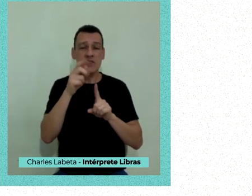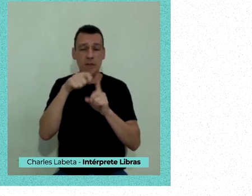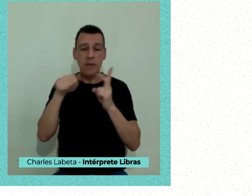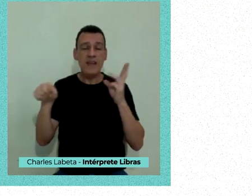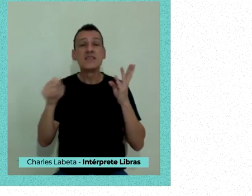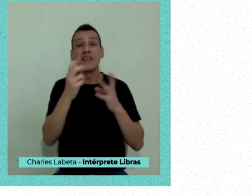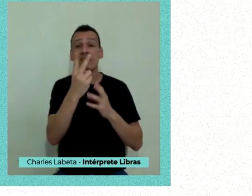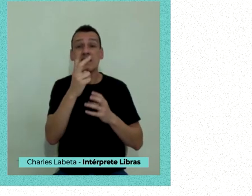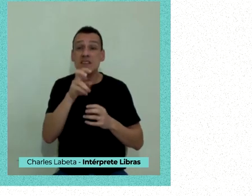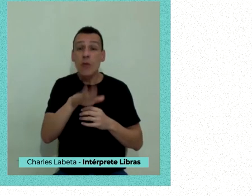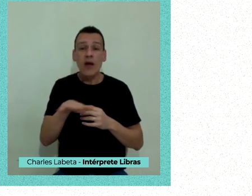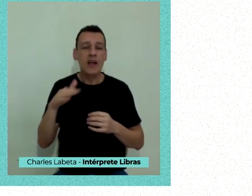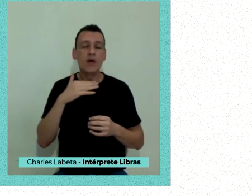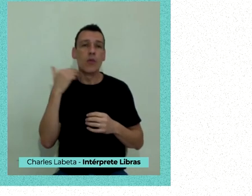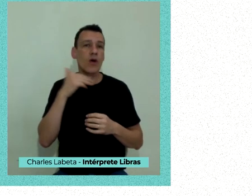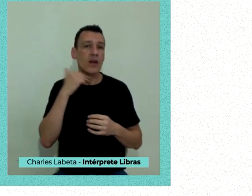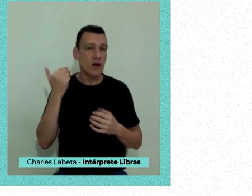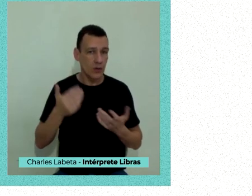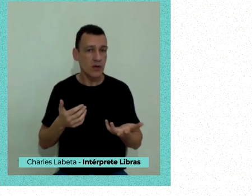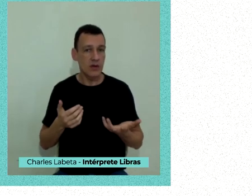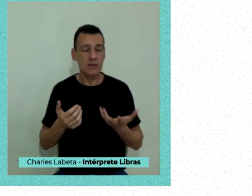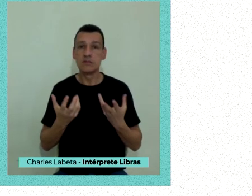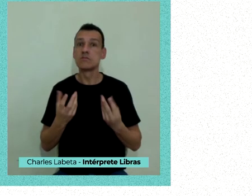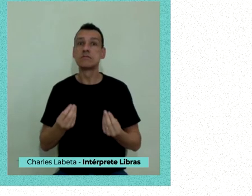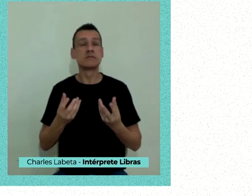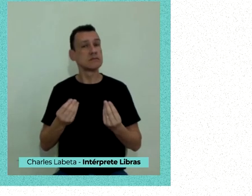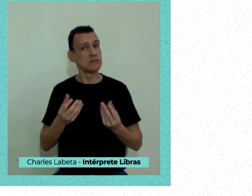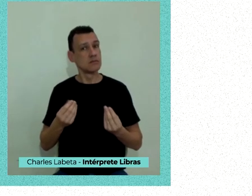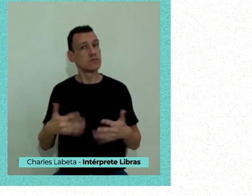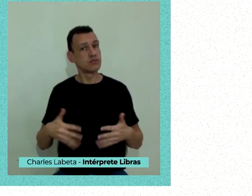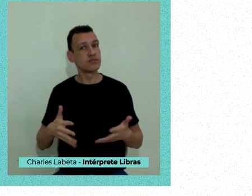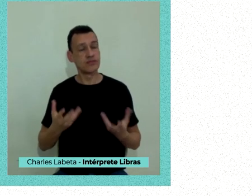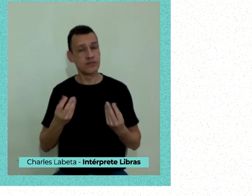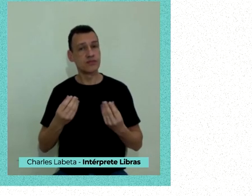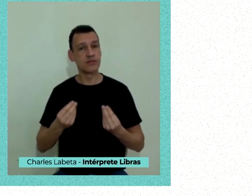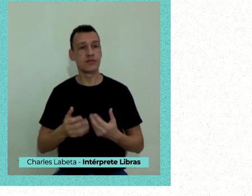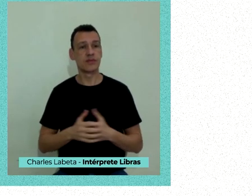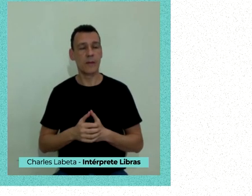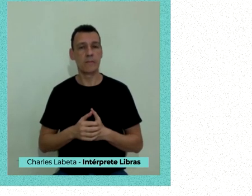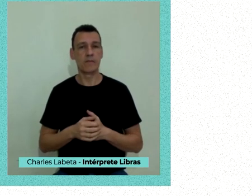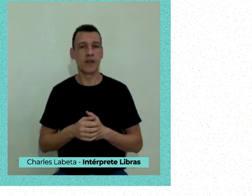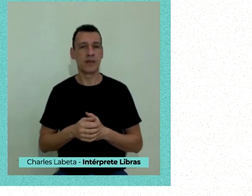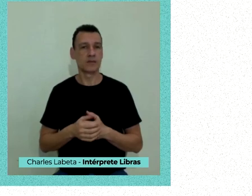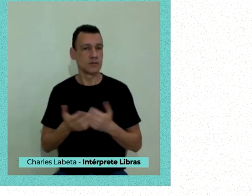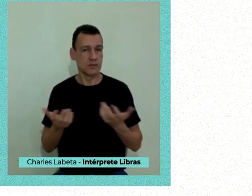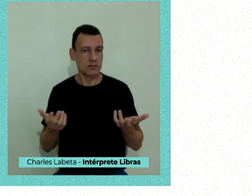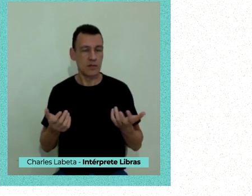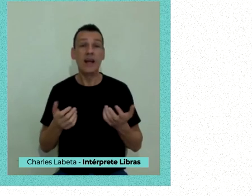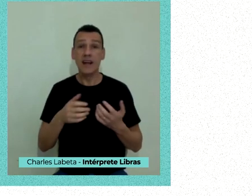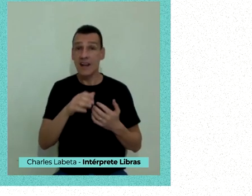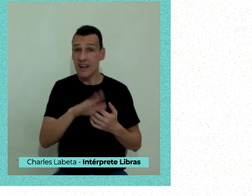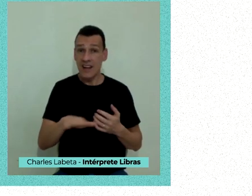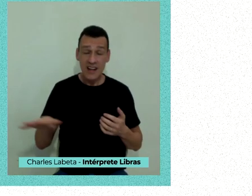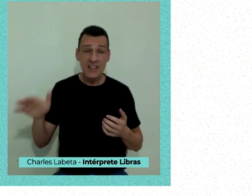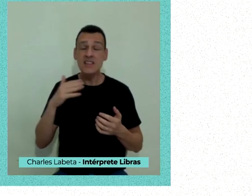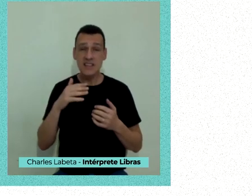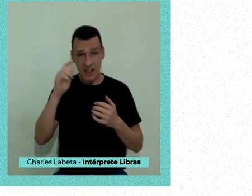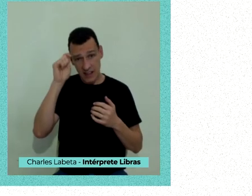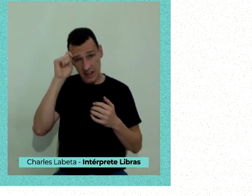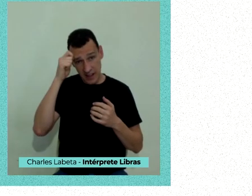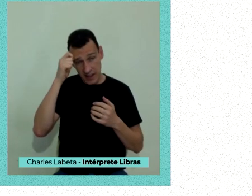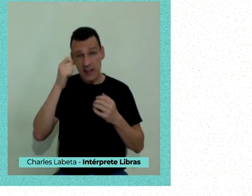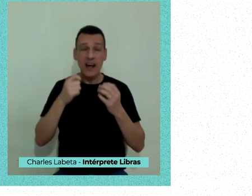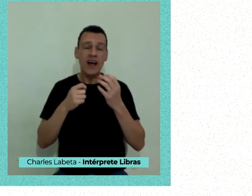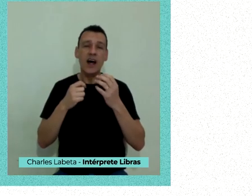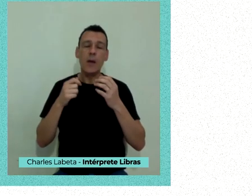mortas. Existe a possibilidade das crianças negras morrerem ao nascer 3 vezes mais do que